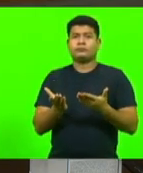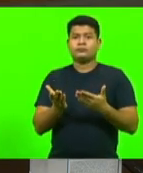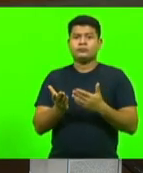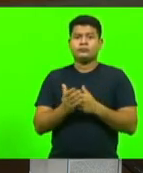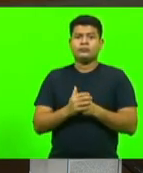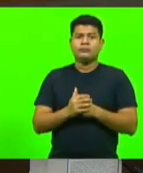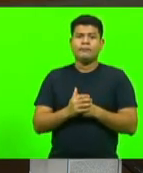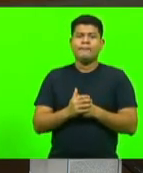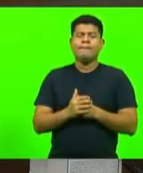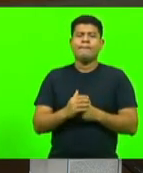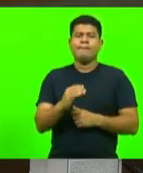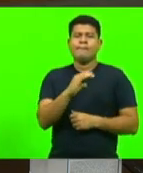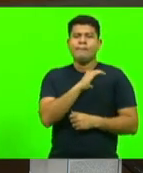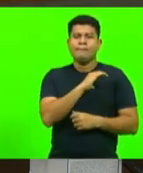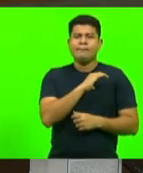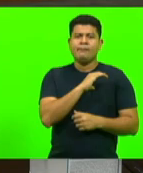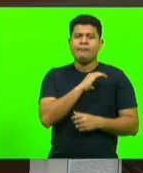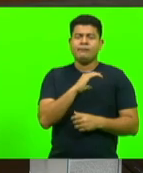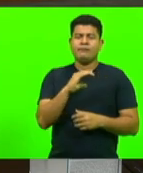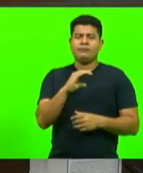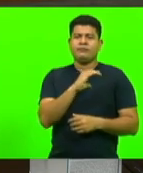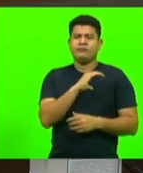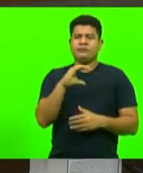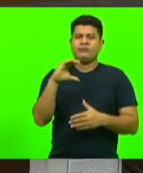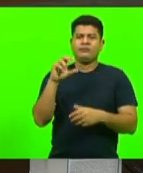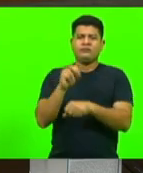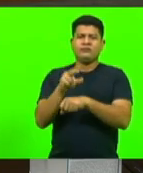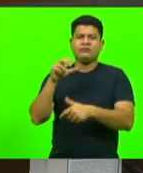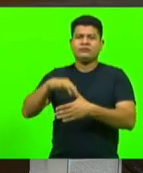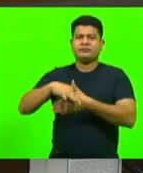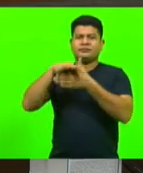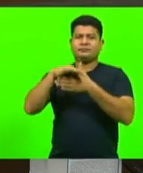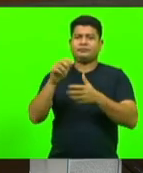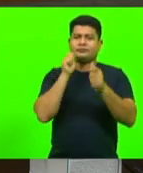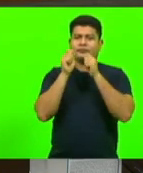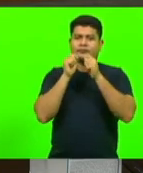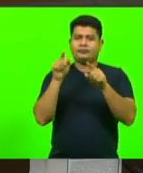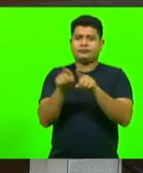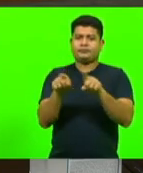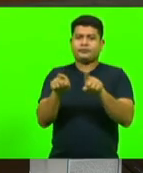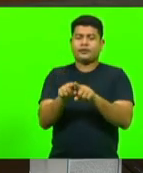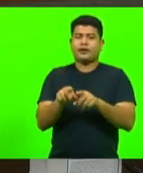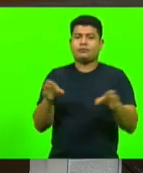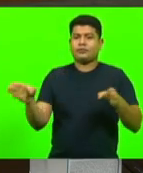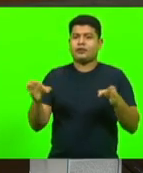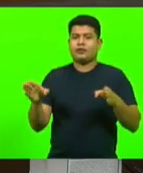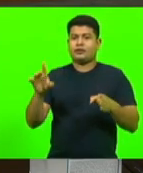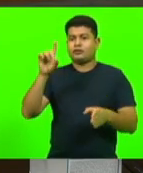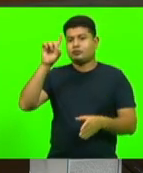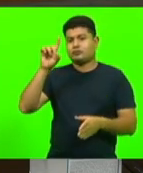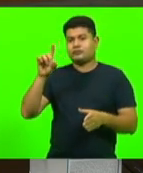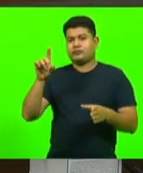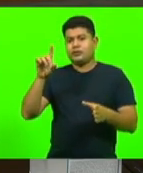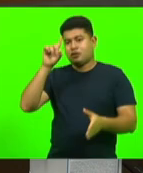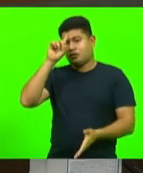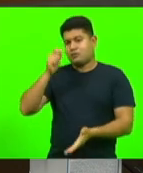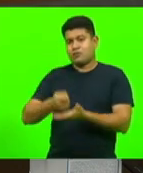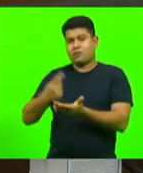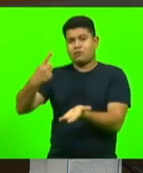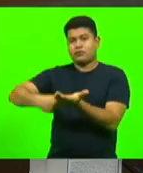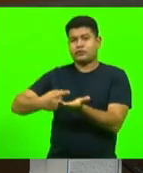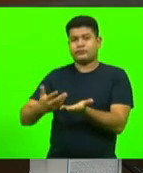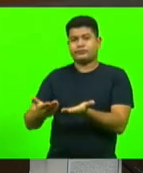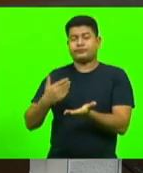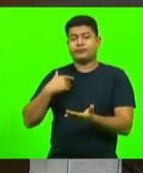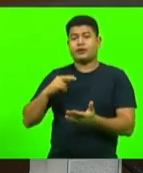os cargos de liderança e assessoramento e o cargo por prazo determinado Isso significa que haverá